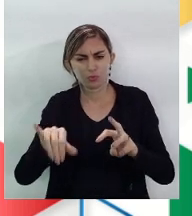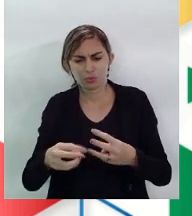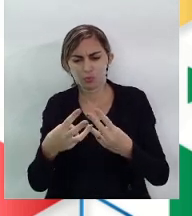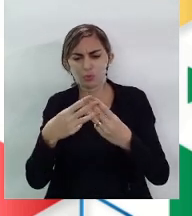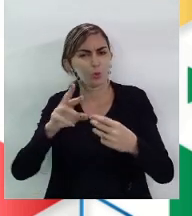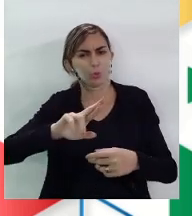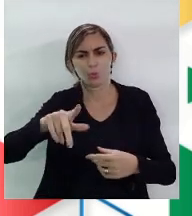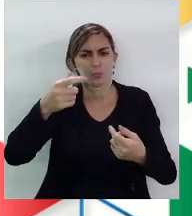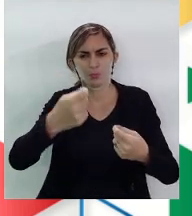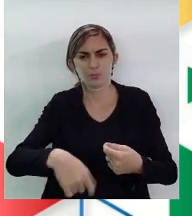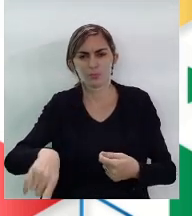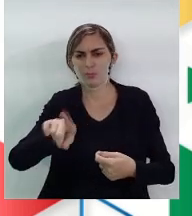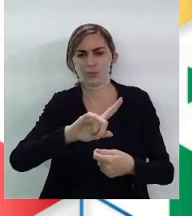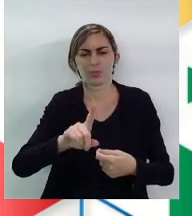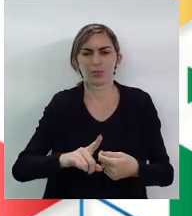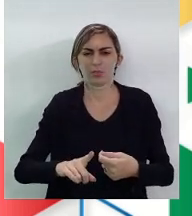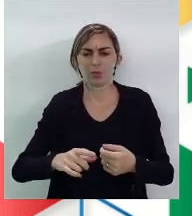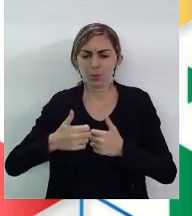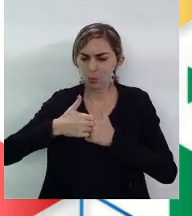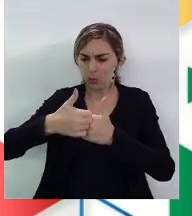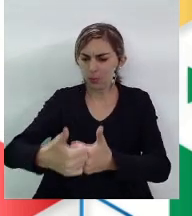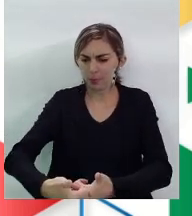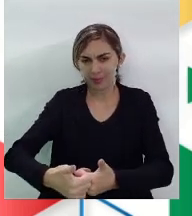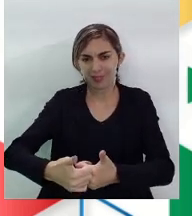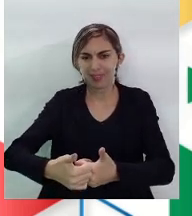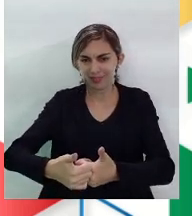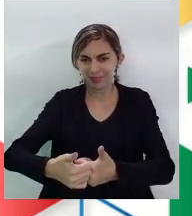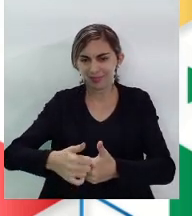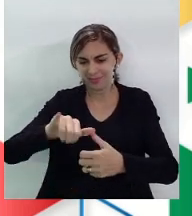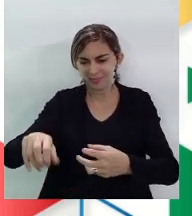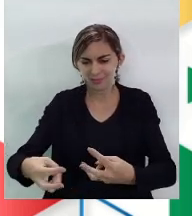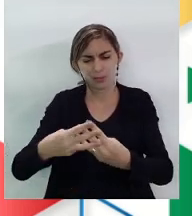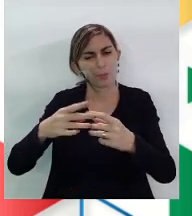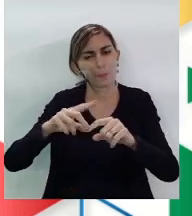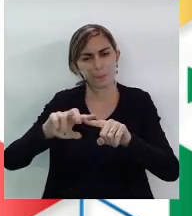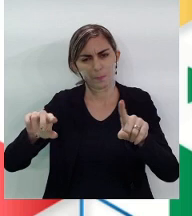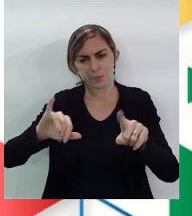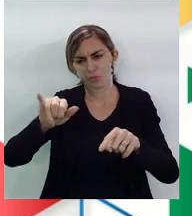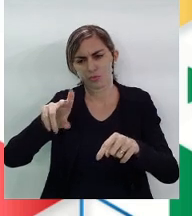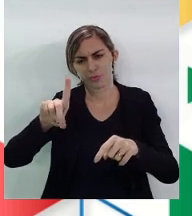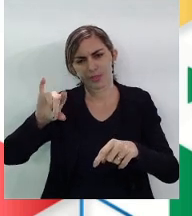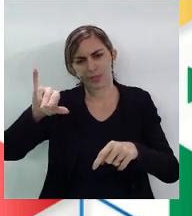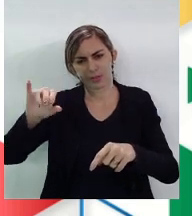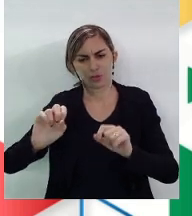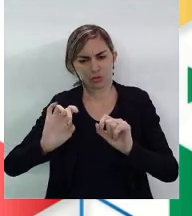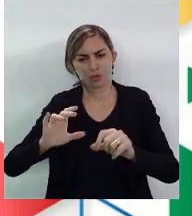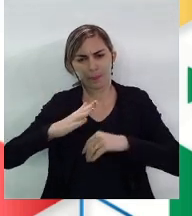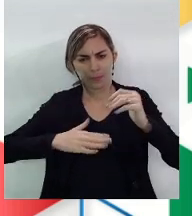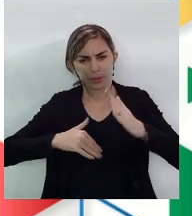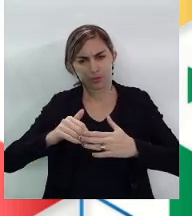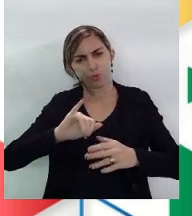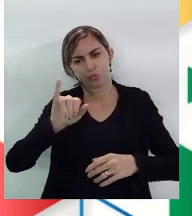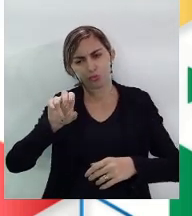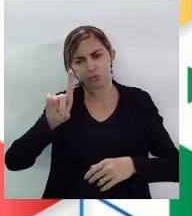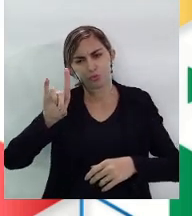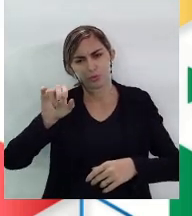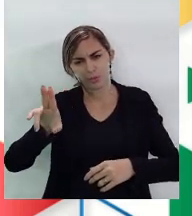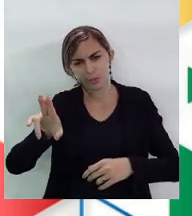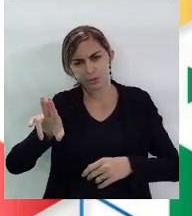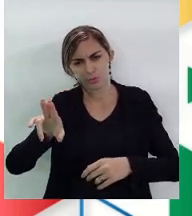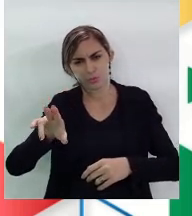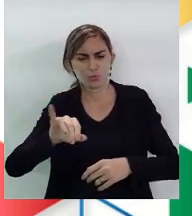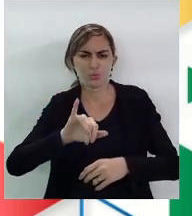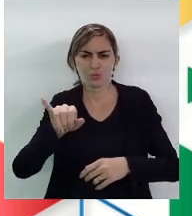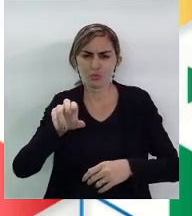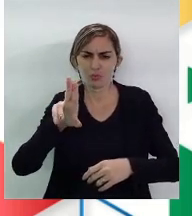precisa necessariamente seguir o judaísmo, mas o judaísmo só pode ser praticado por um judeu.